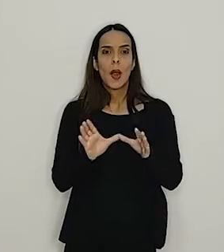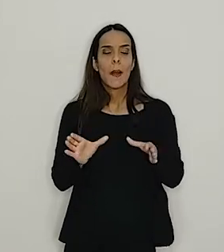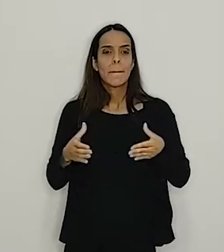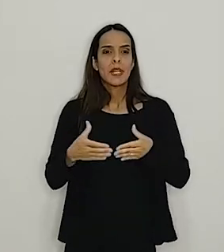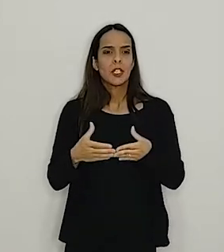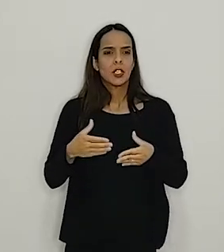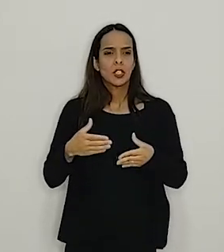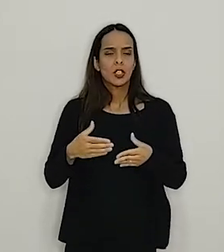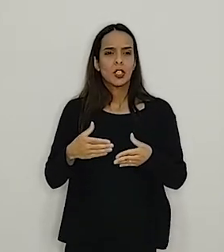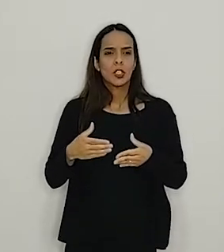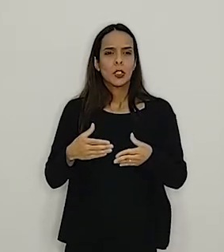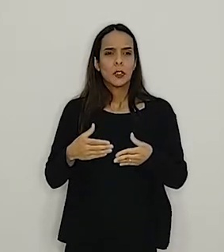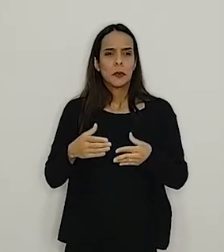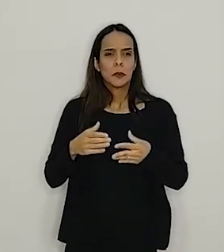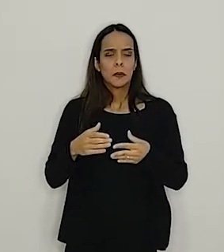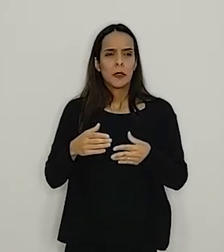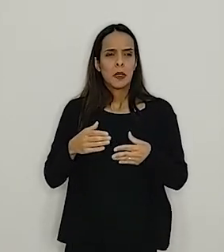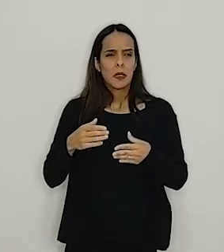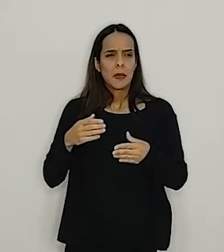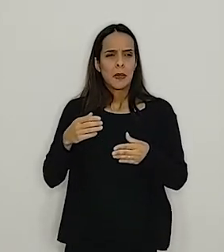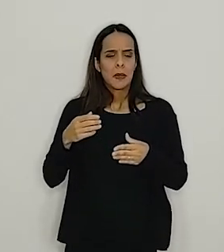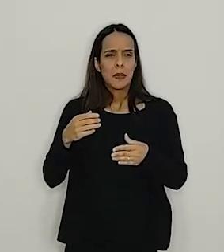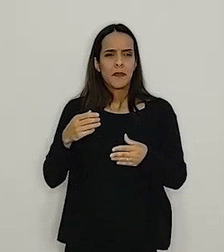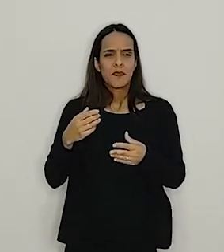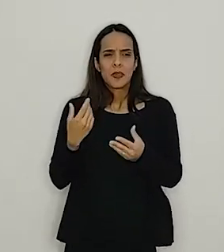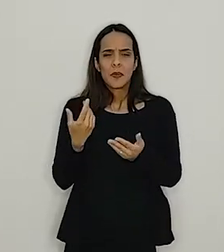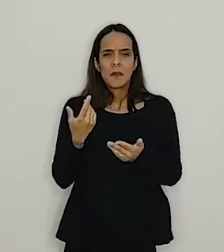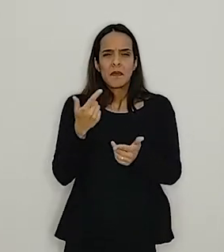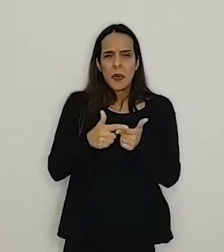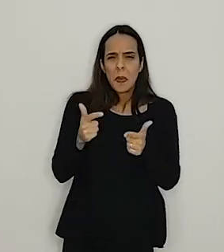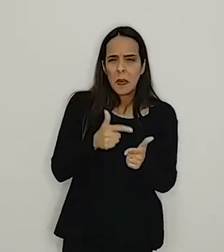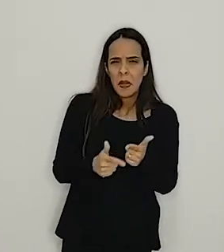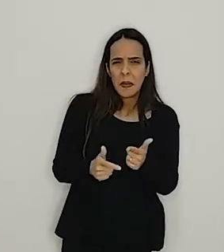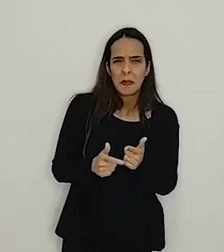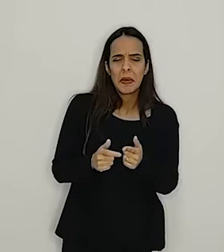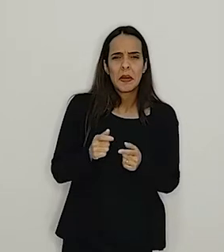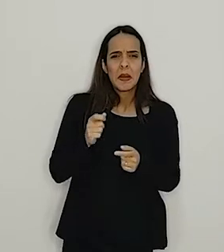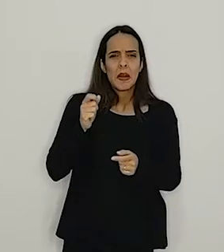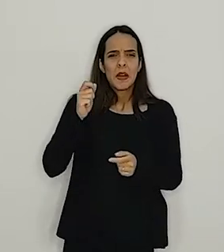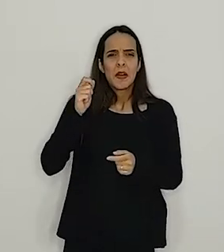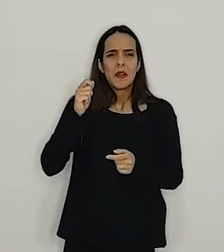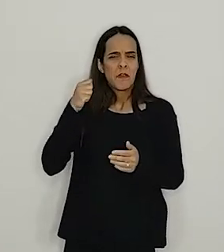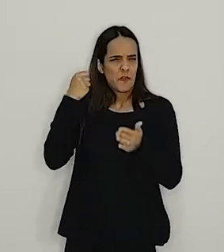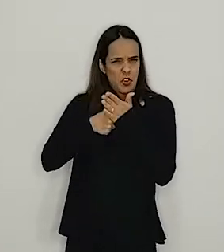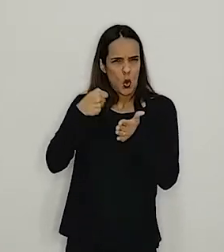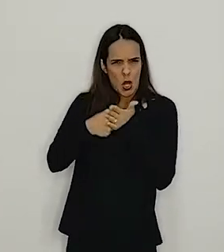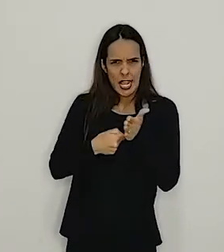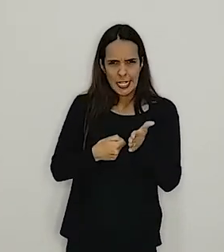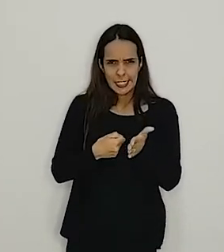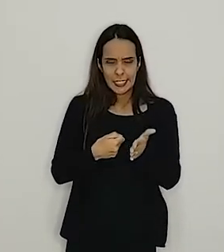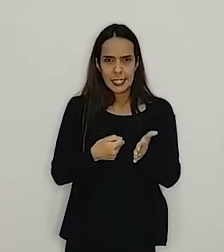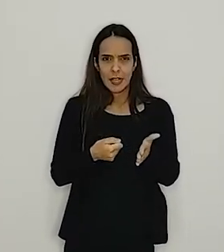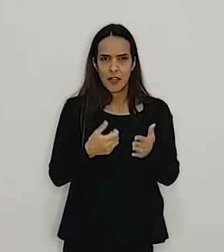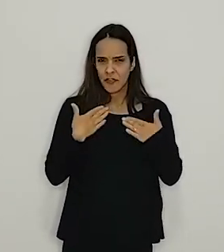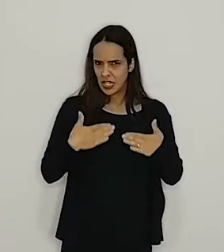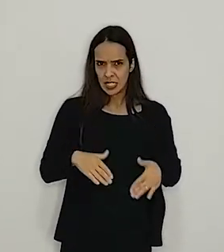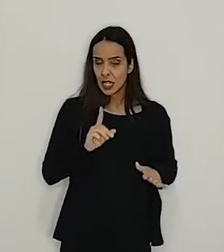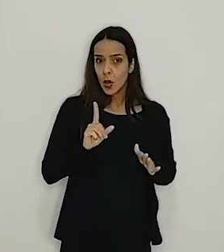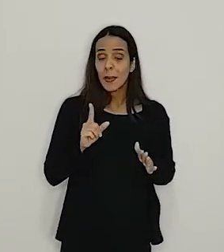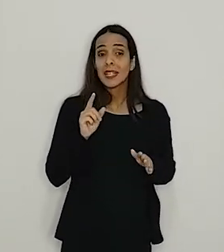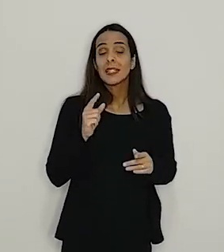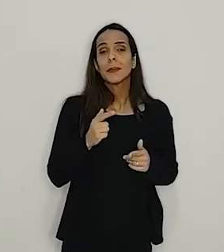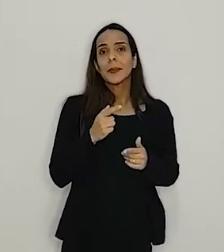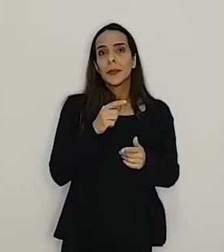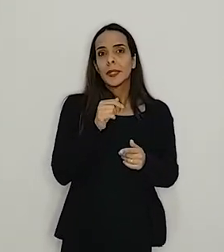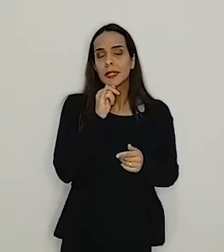violento. Não violento fisicamente, mas violento diante das necessidades. E aí o que eu chamo de violência, por exemplo,